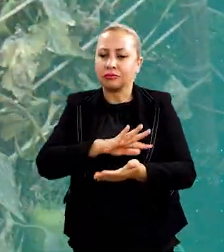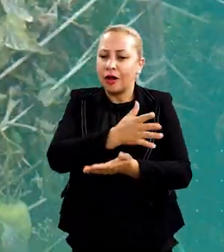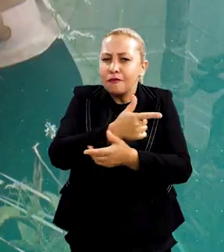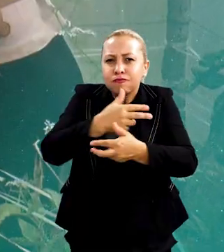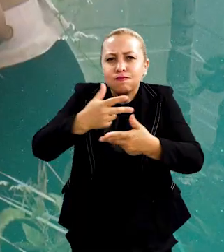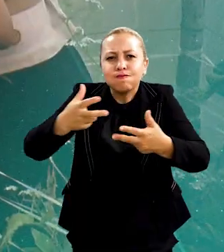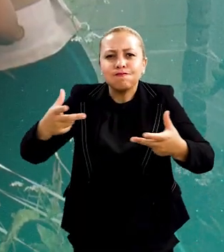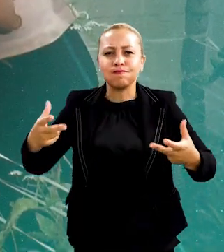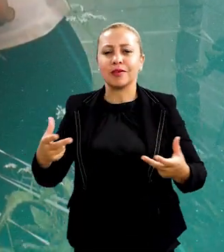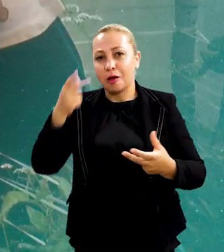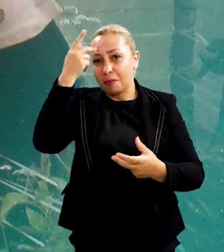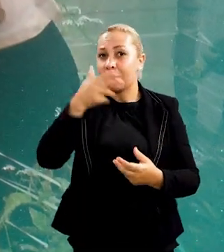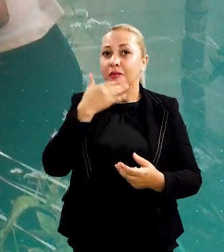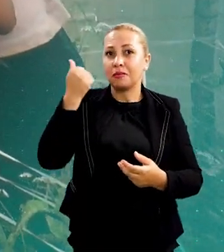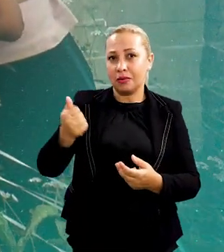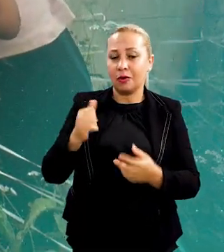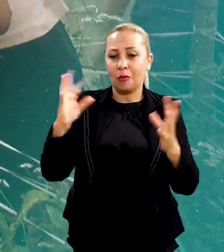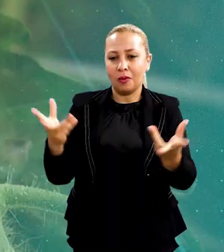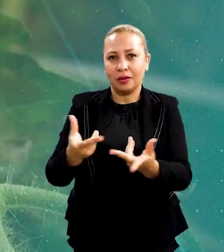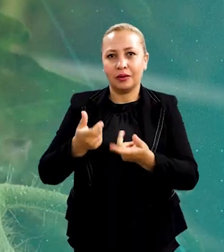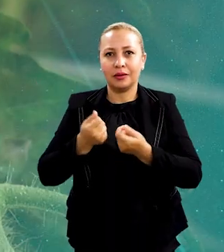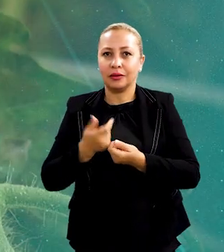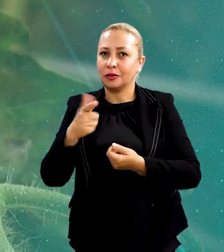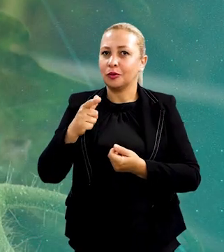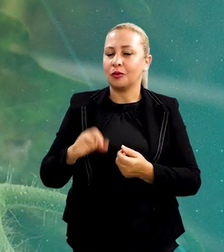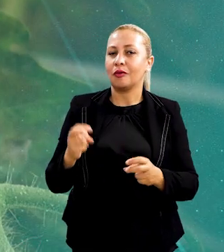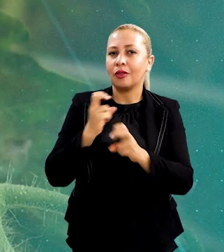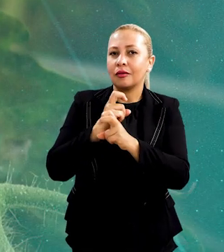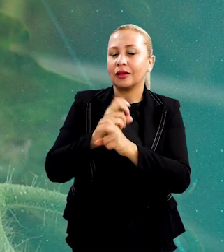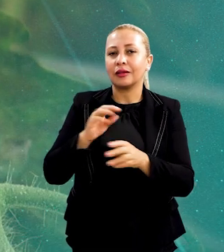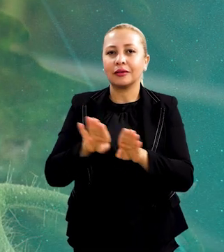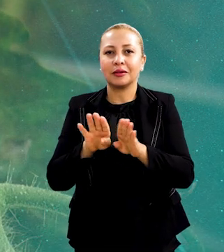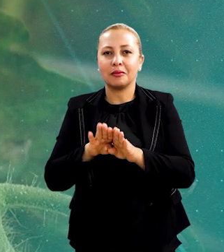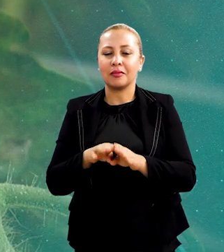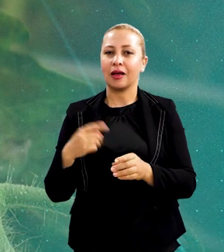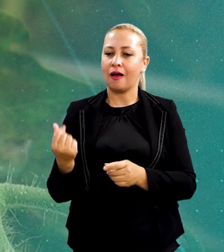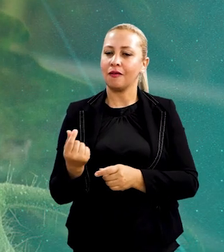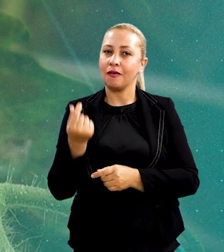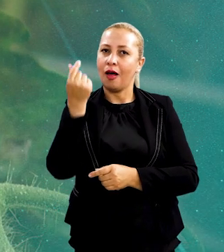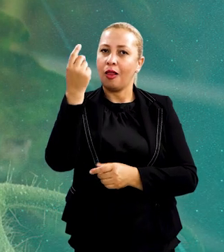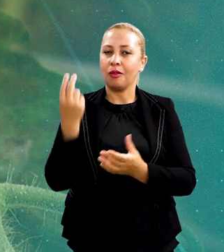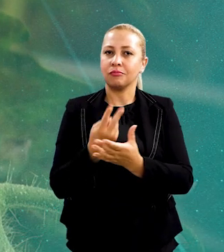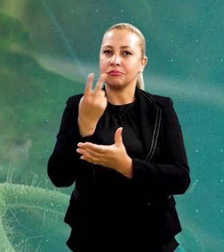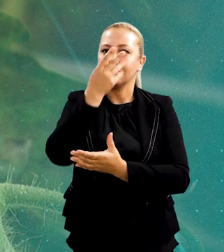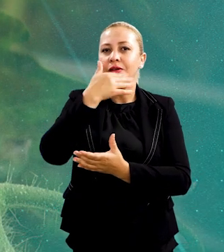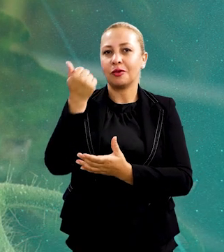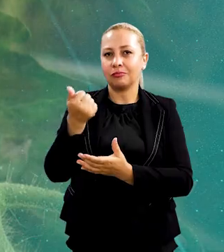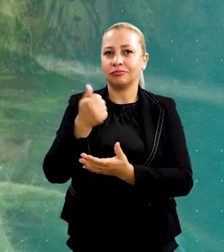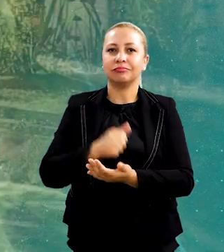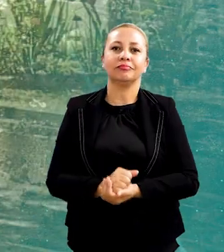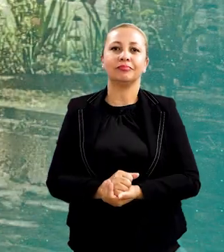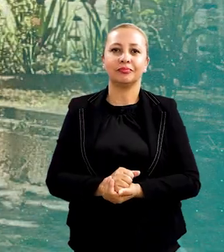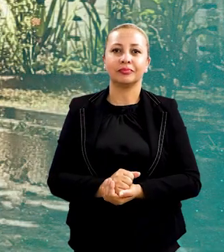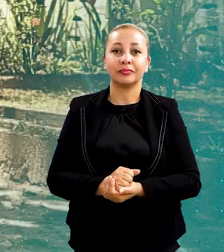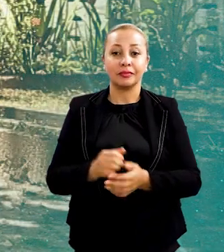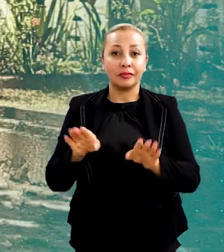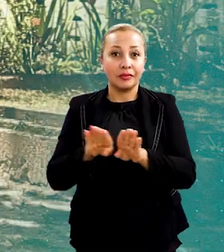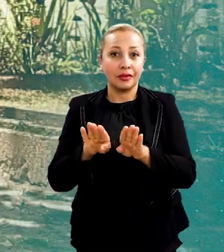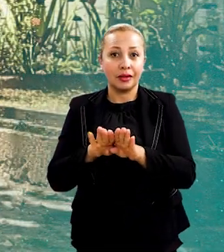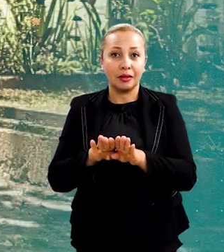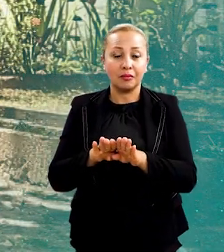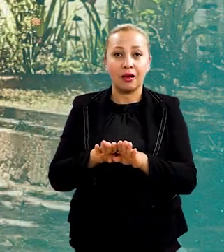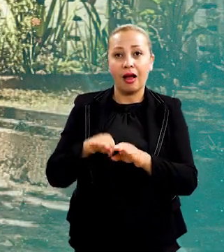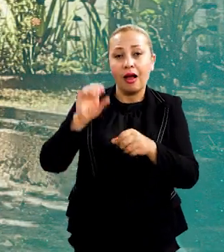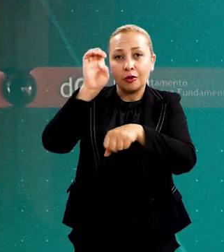busca garantir um produto de maior qualidade, sem agrotóxicos e com alta rentabilidade para os produtores. Veja também,